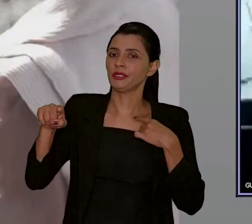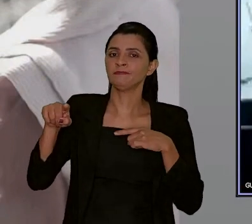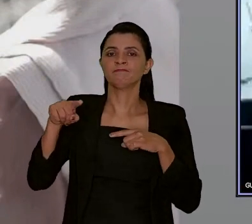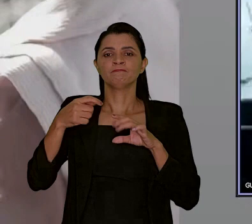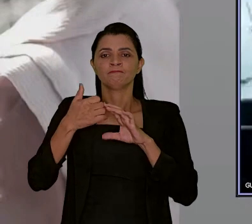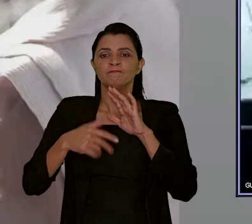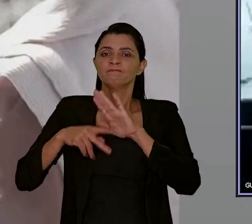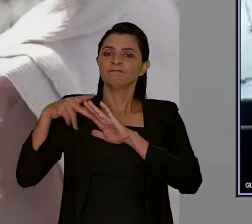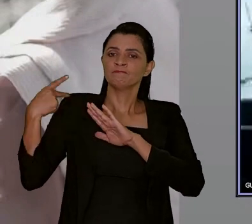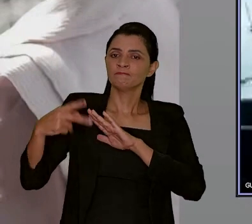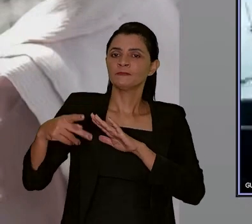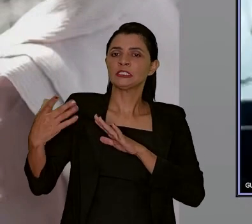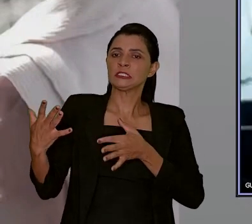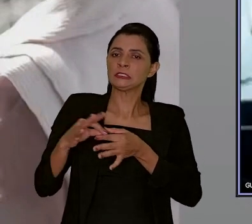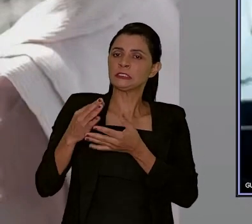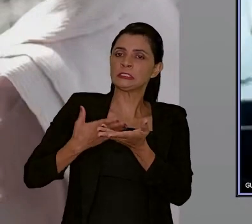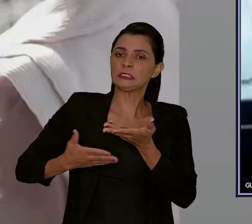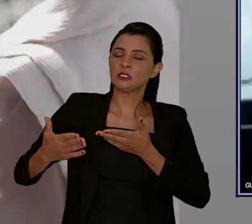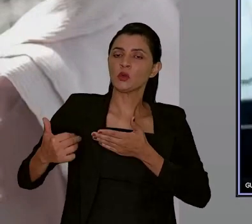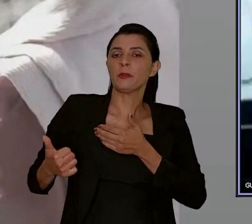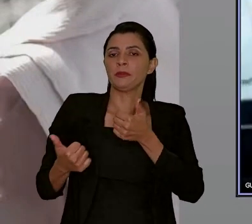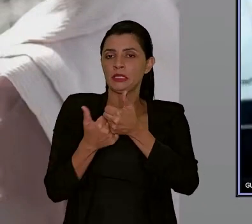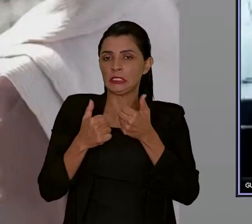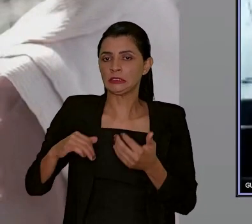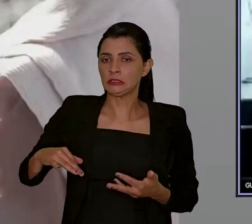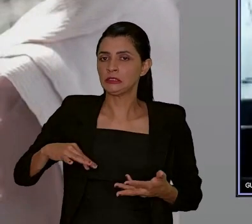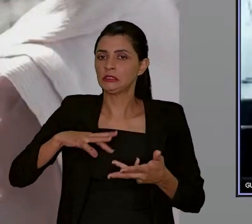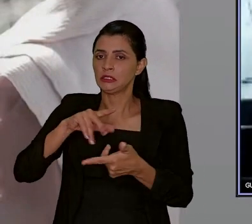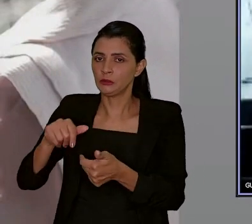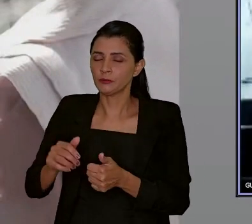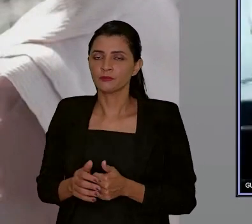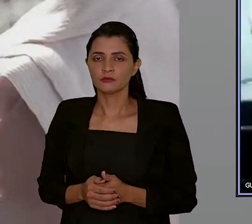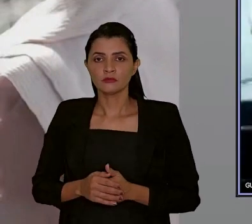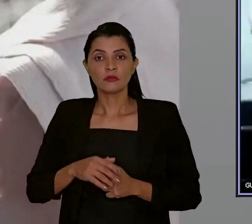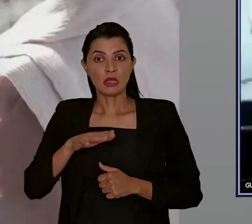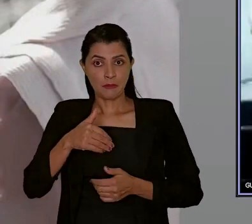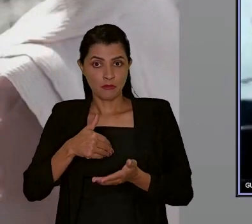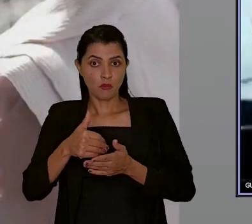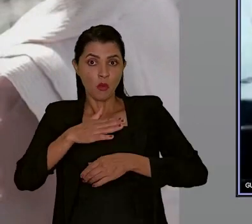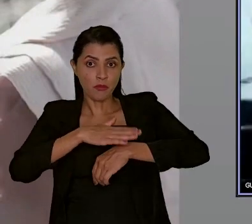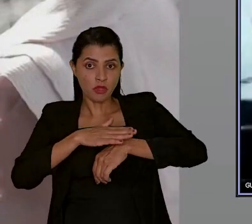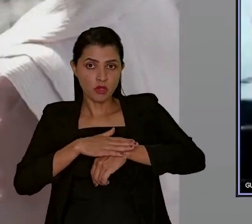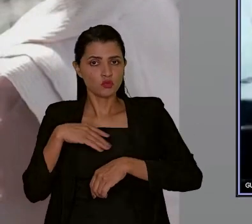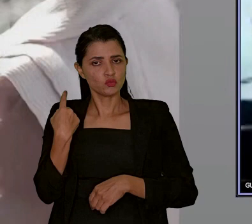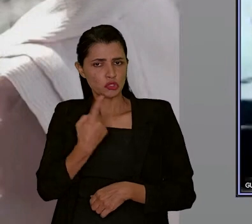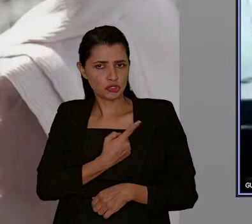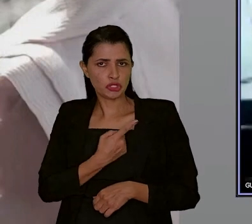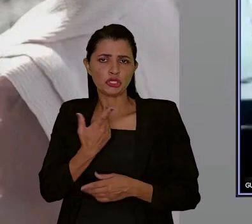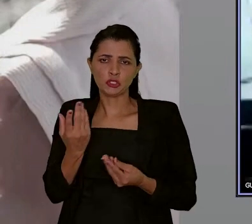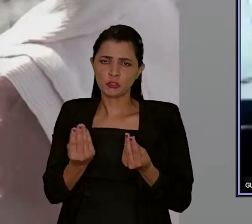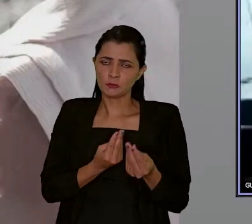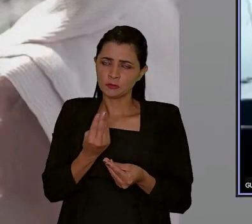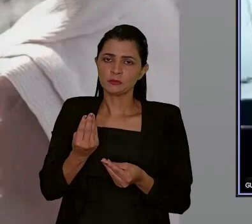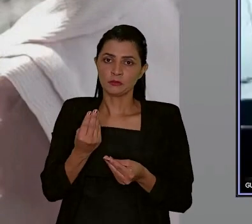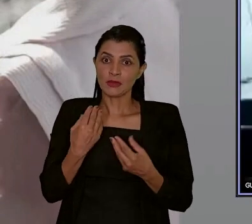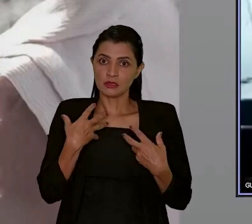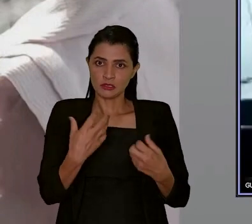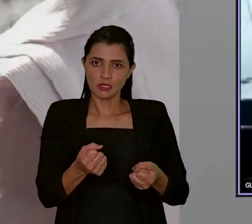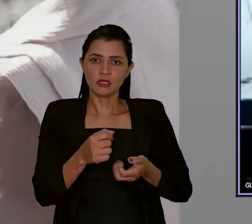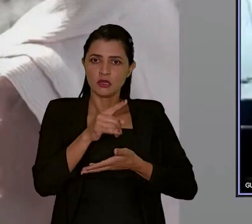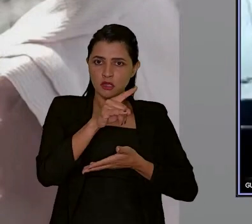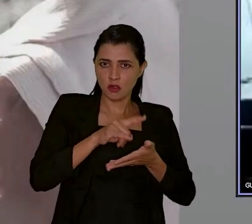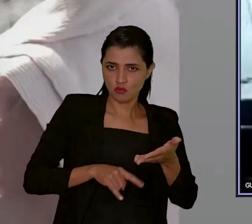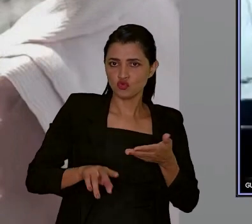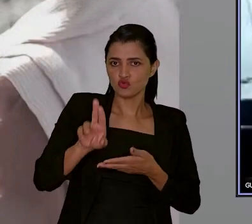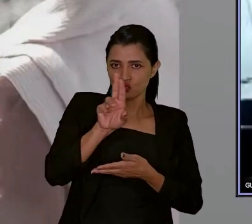a cooperação internacional. Porque a partir do momento em que nós aderimos à convenção e os outros estados também